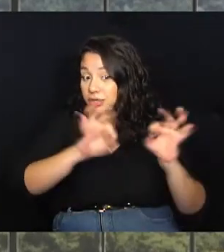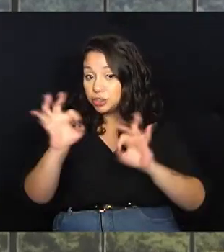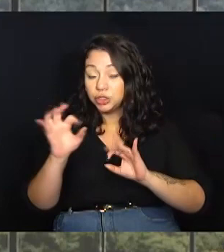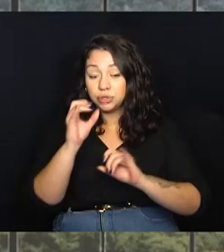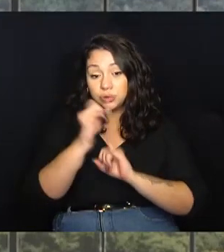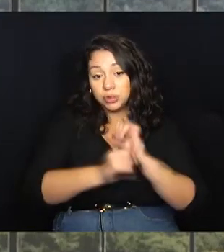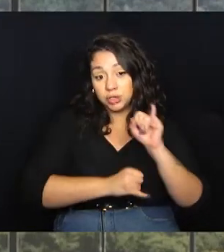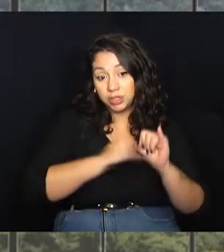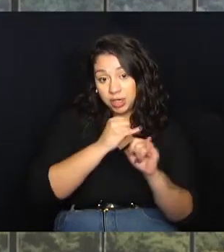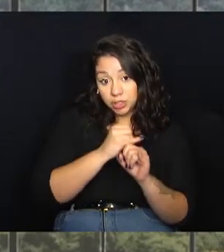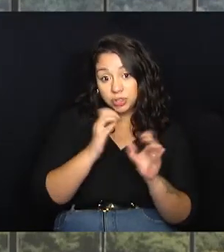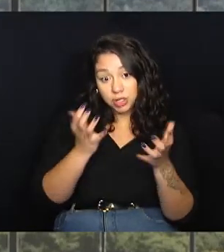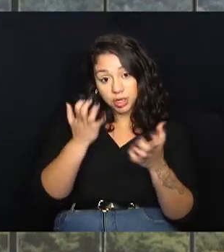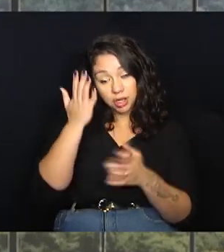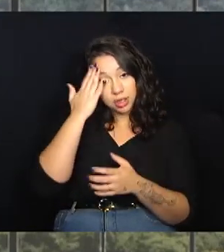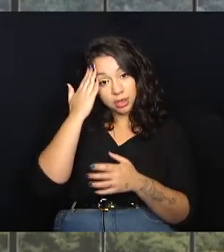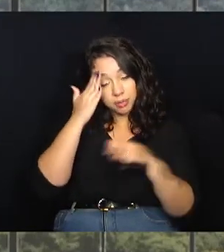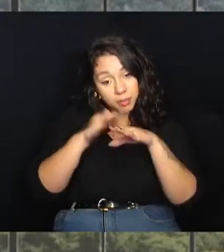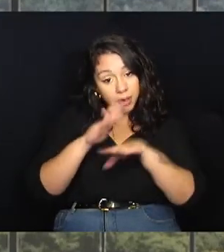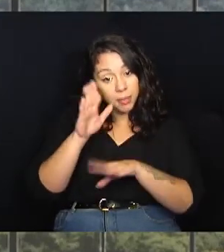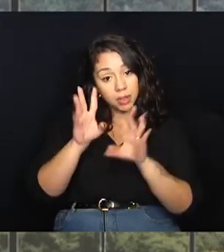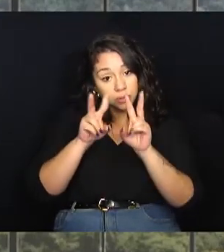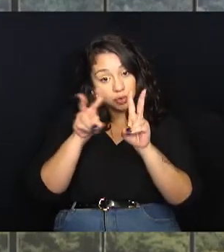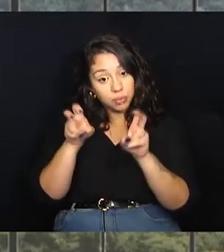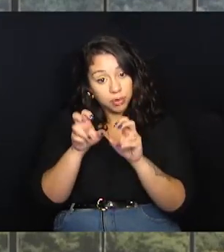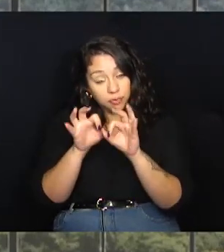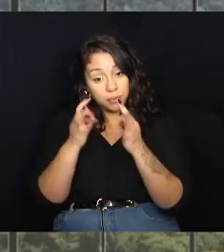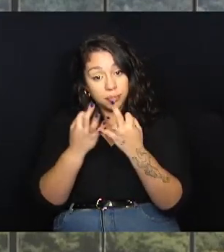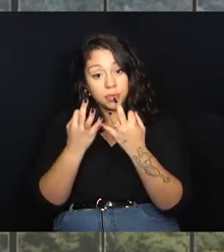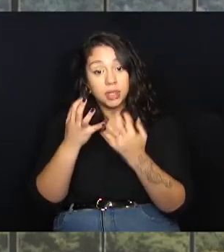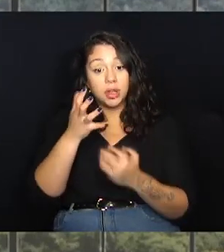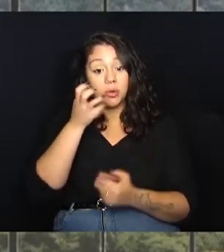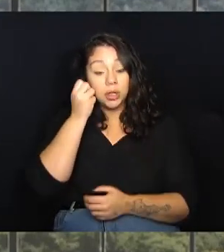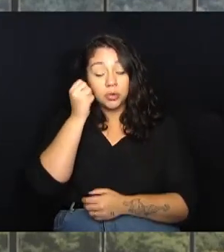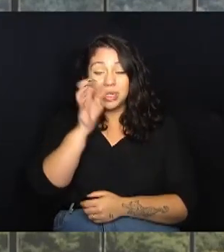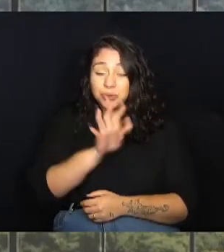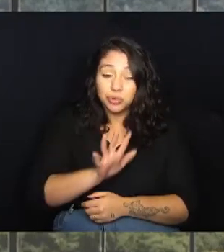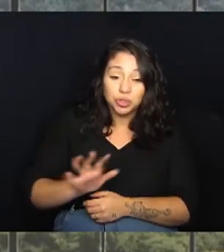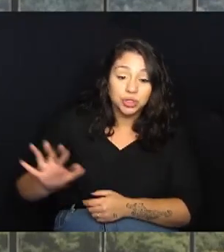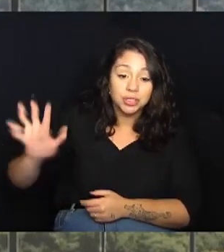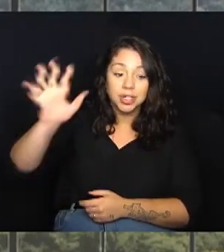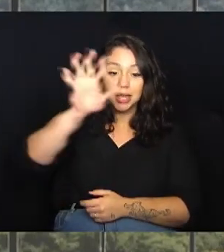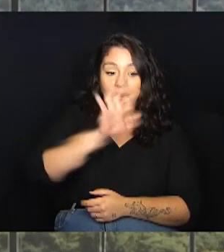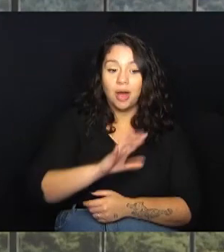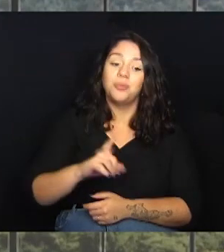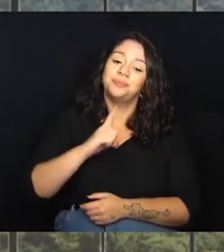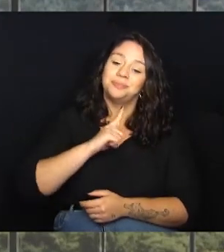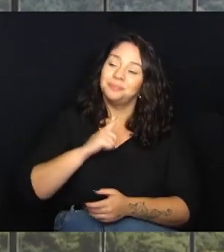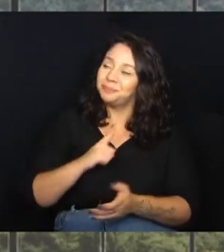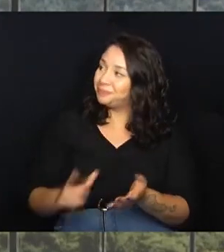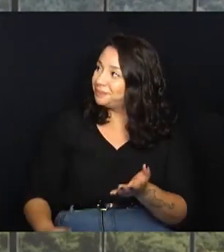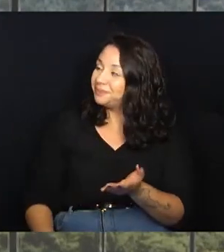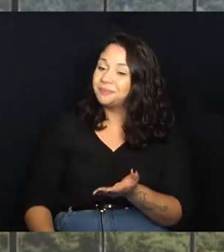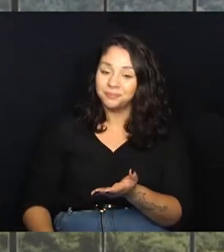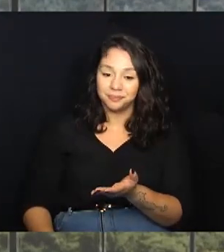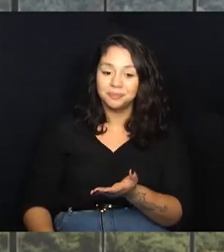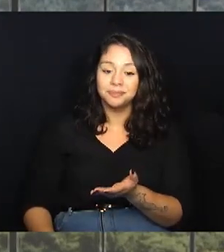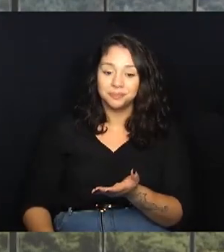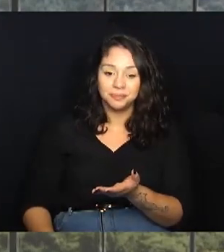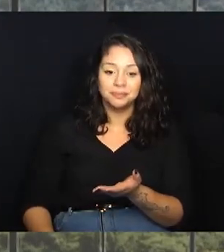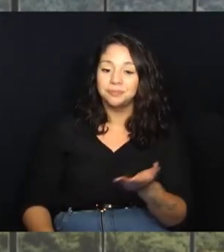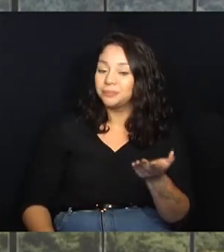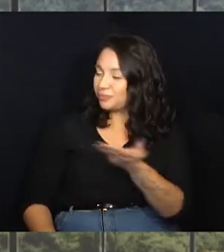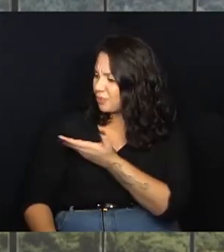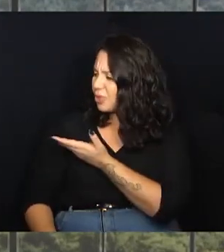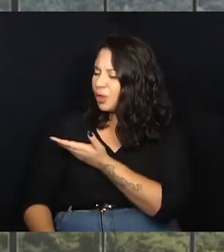internet, quer saber mais sobre família acolhedora no geral? familiaacolhedora.org.br, aí você fica sabendo mais